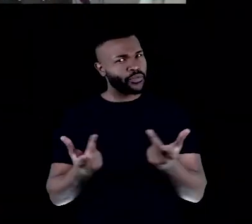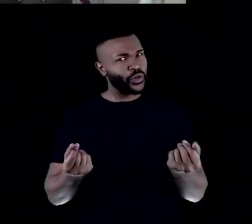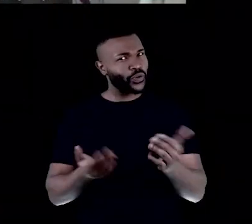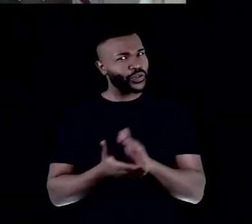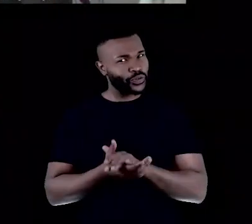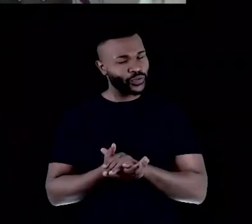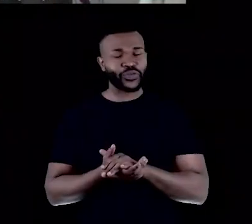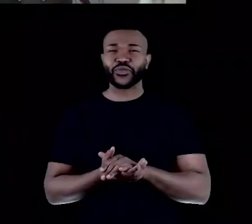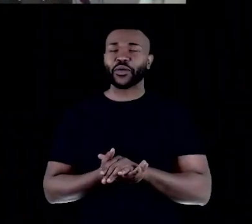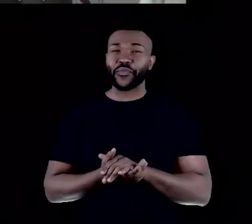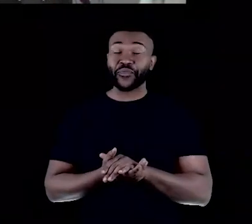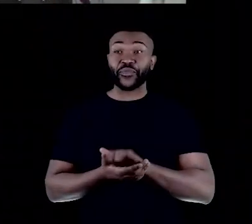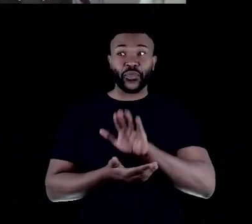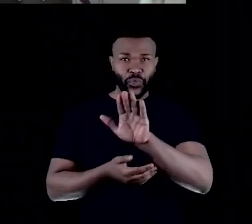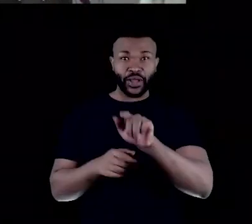Incrível demais.